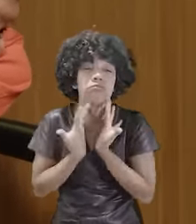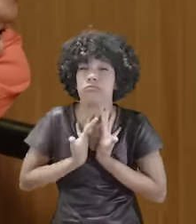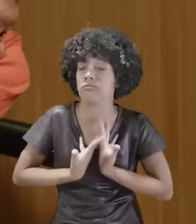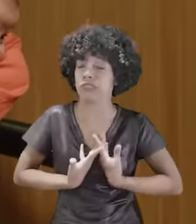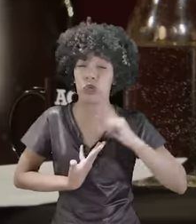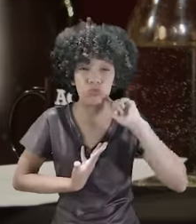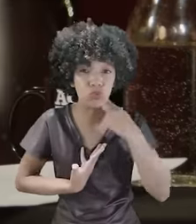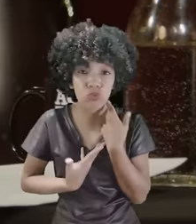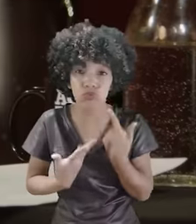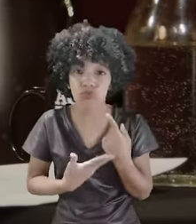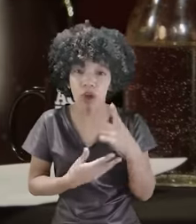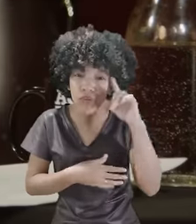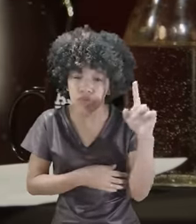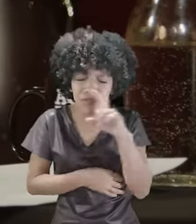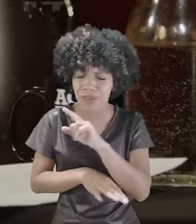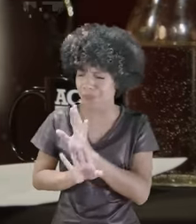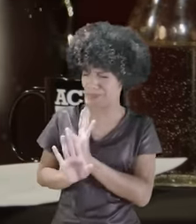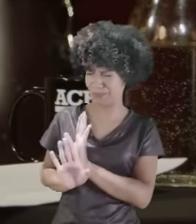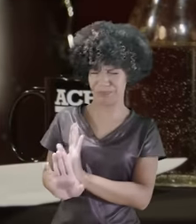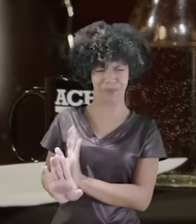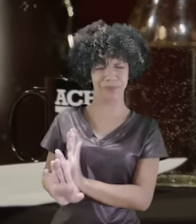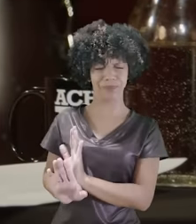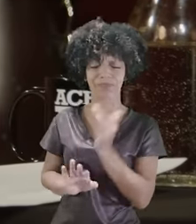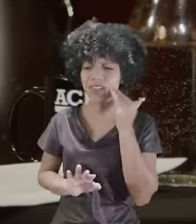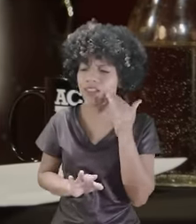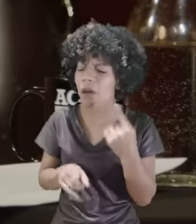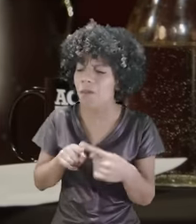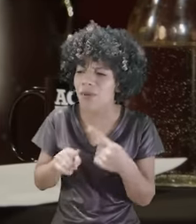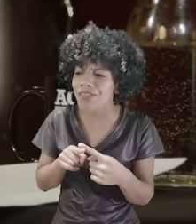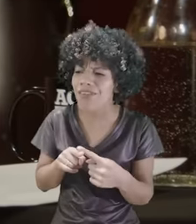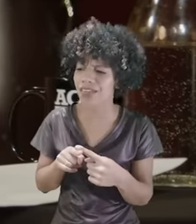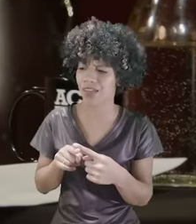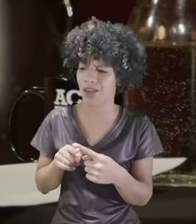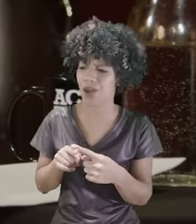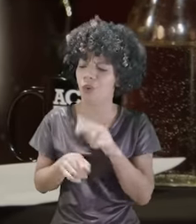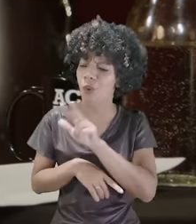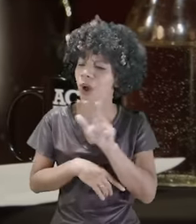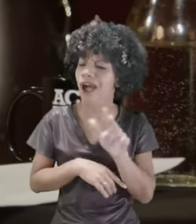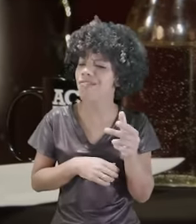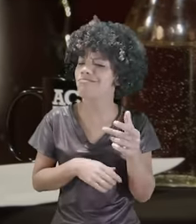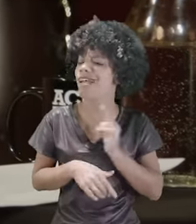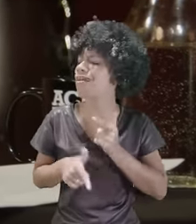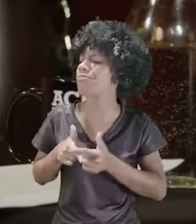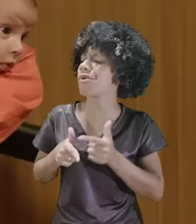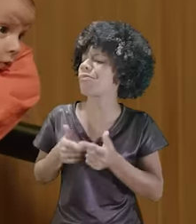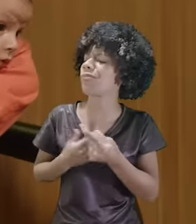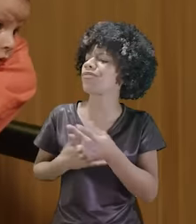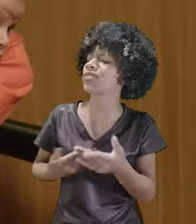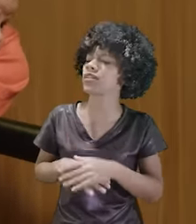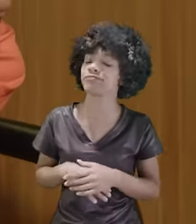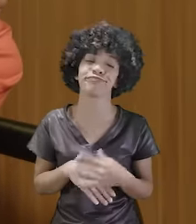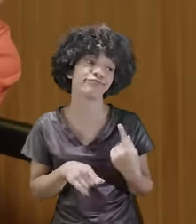muito difícil para mim escutar entender isso sim o que que o estado islâmico ele tem esse problema com vocês